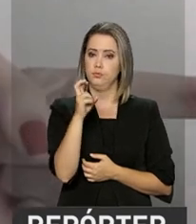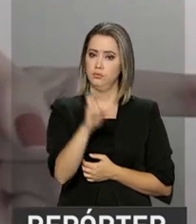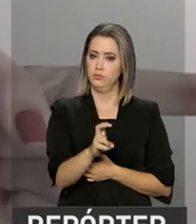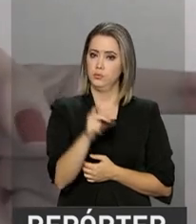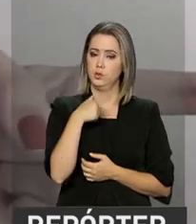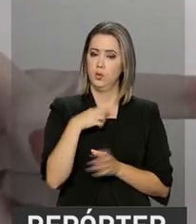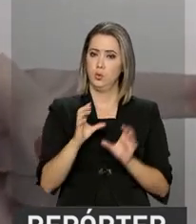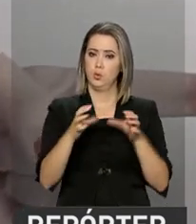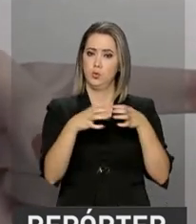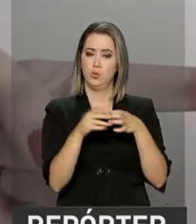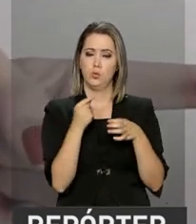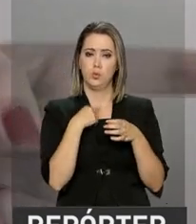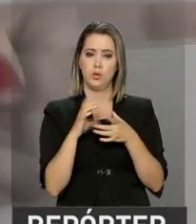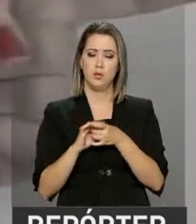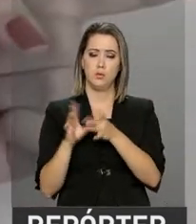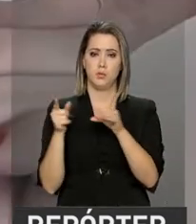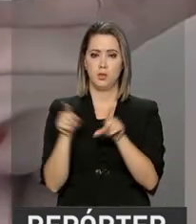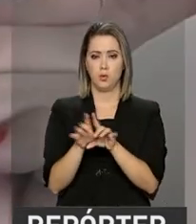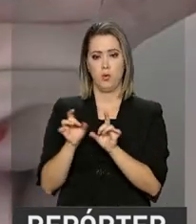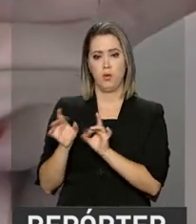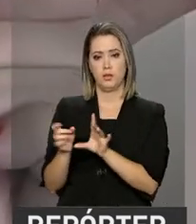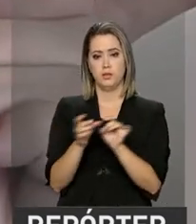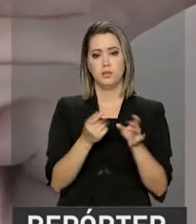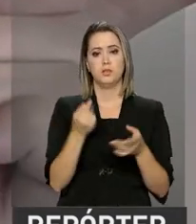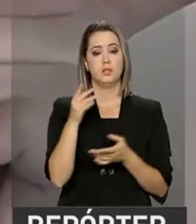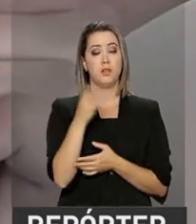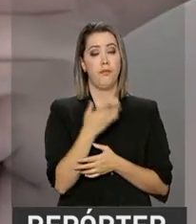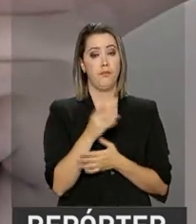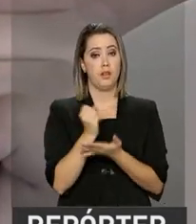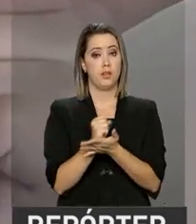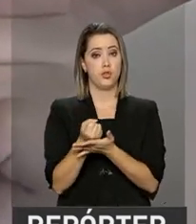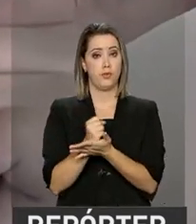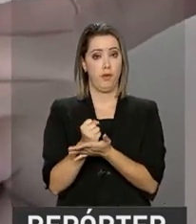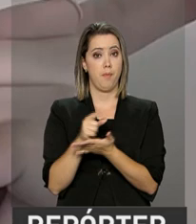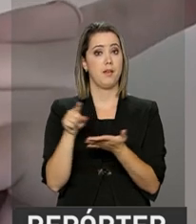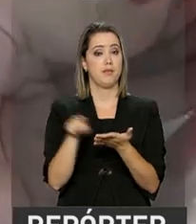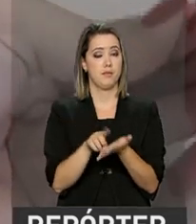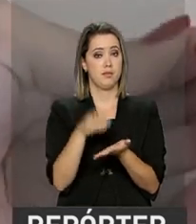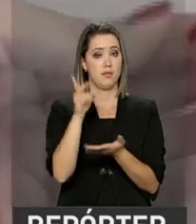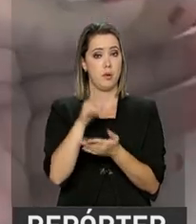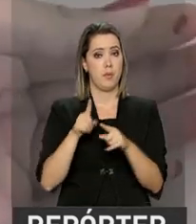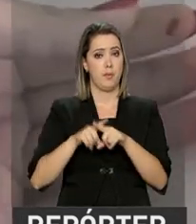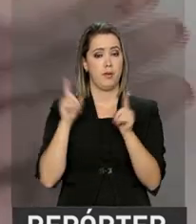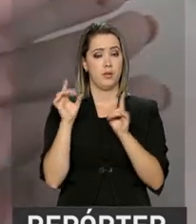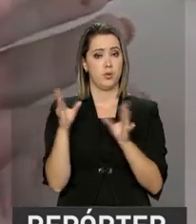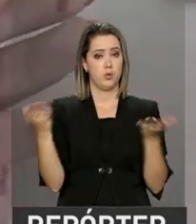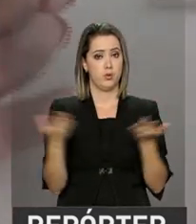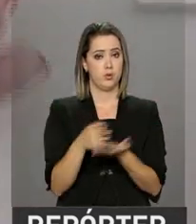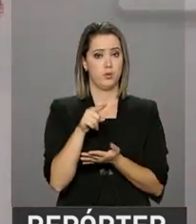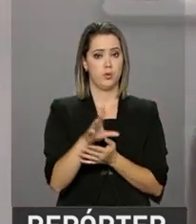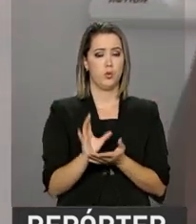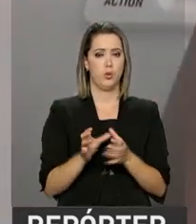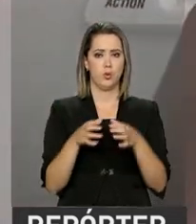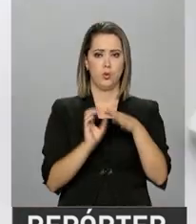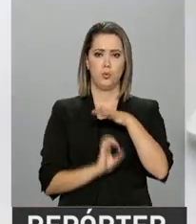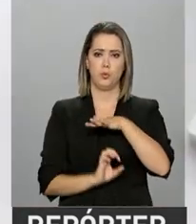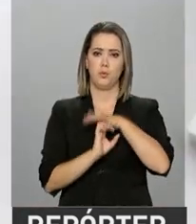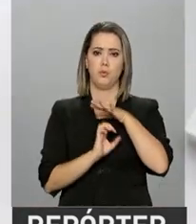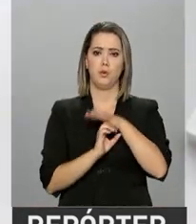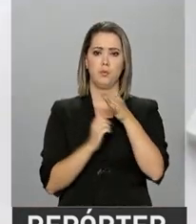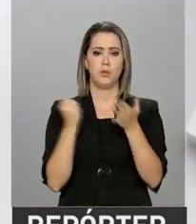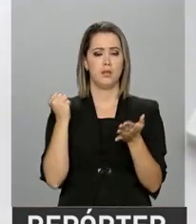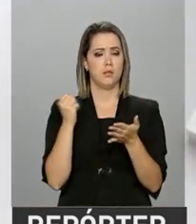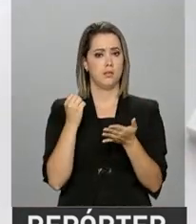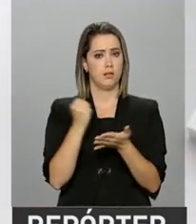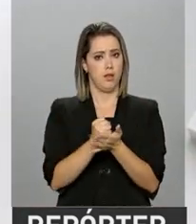Vigilância Sanitária autorizou a venda do produto em farmácias e drogarias mas só agora que uma empresa registrou o primeiro teste